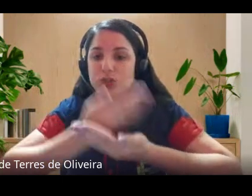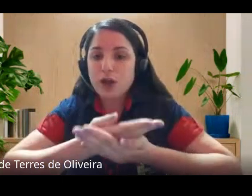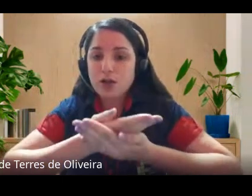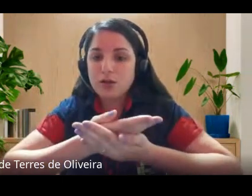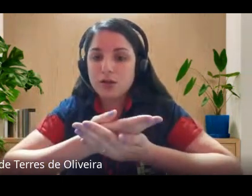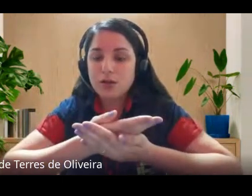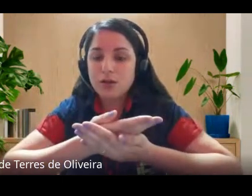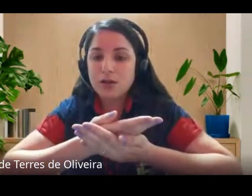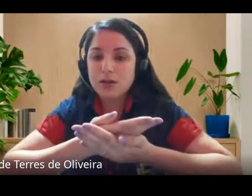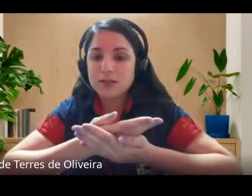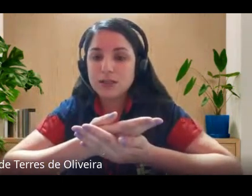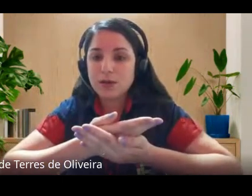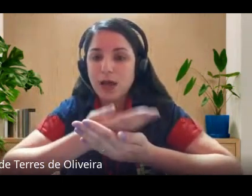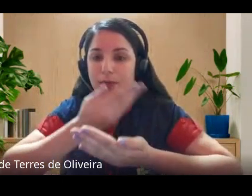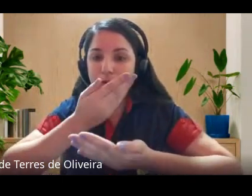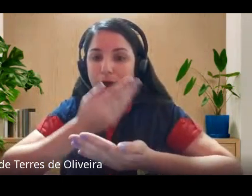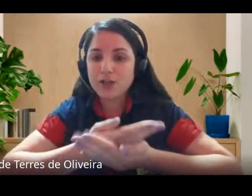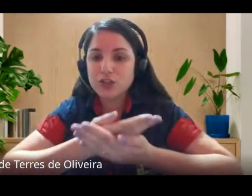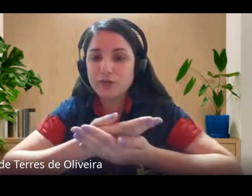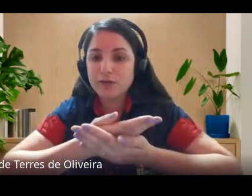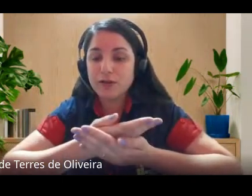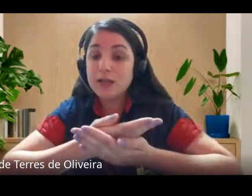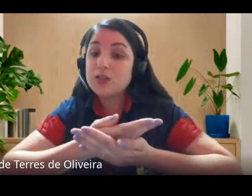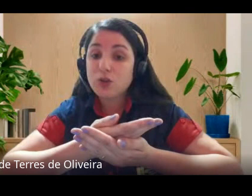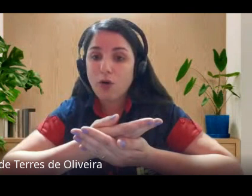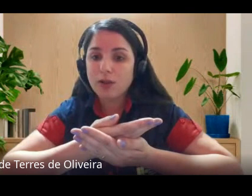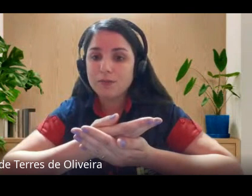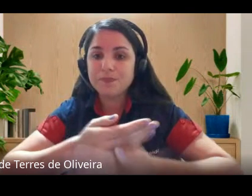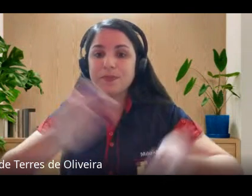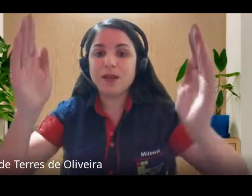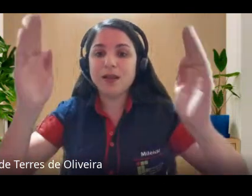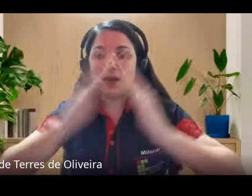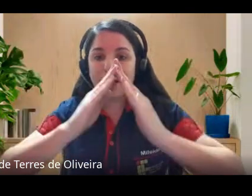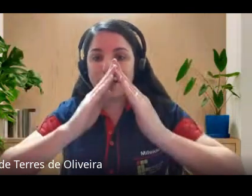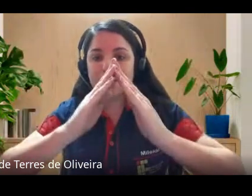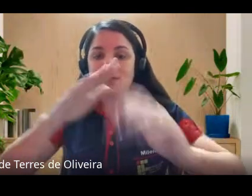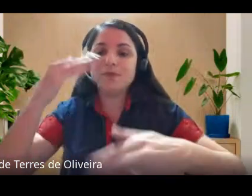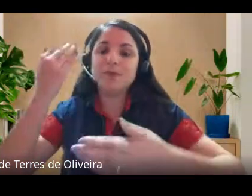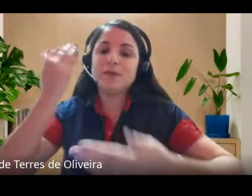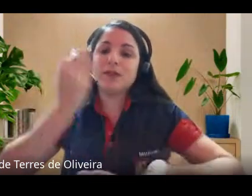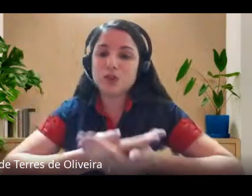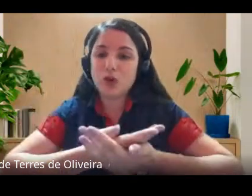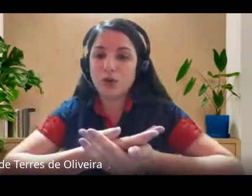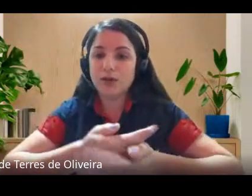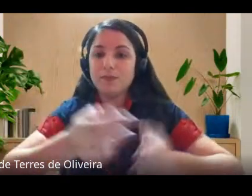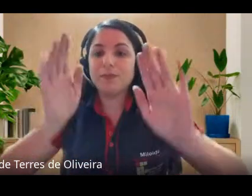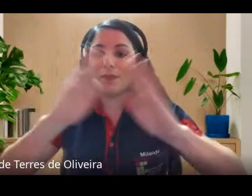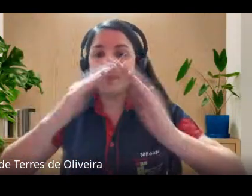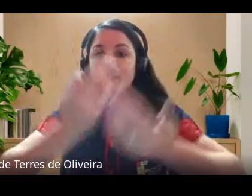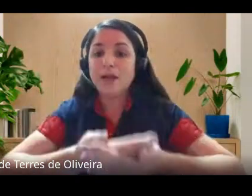encosta só em cima a mão ativa. Escola, casa,